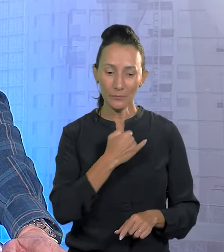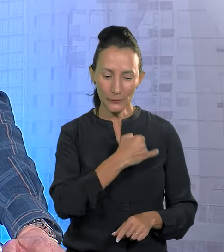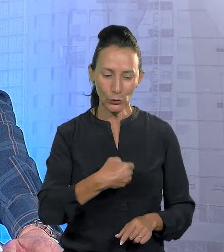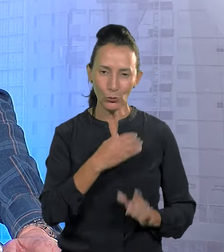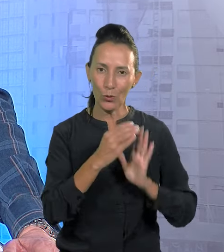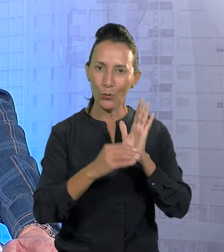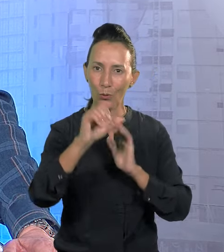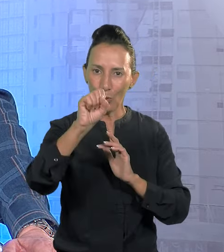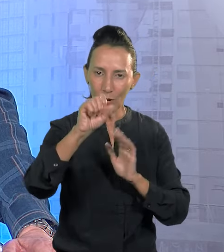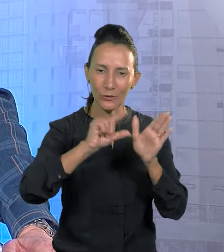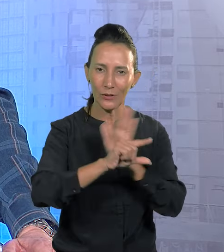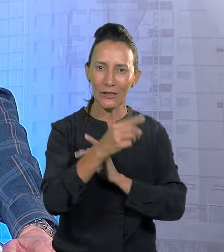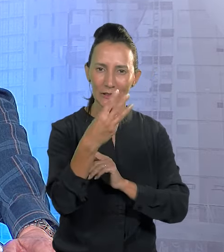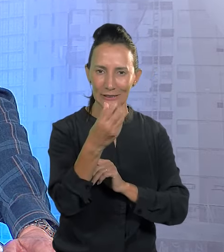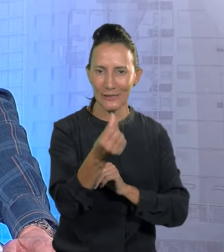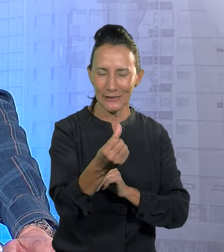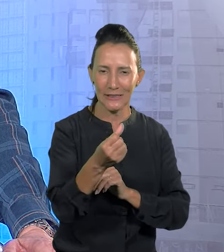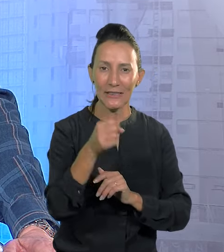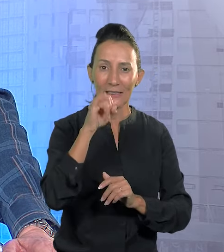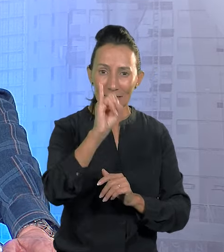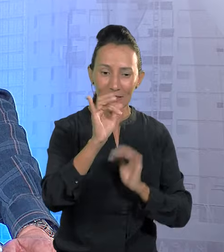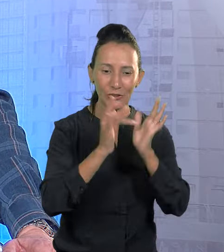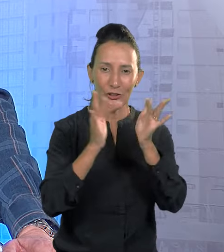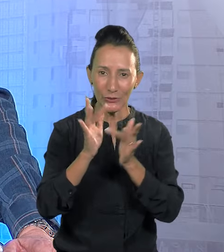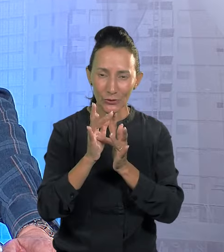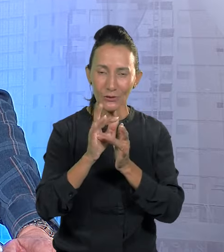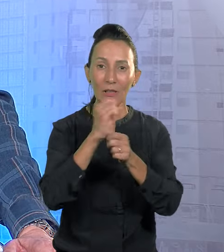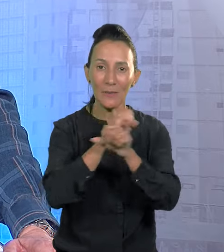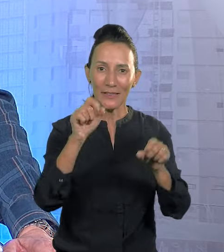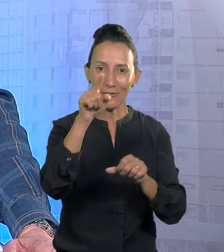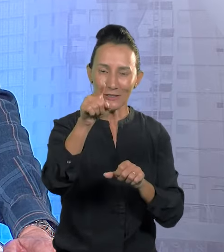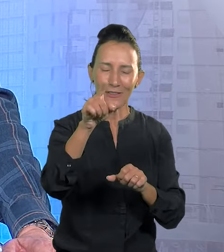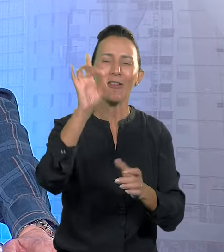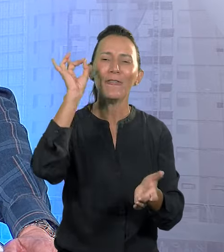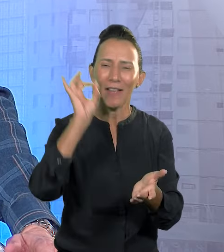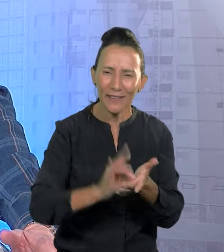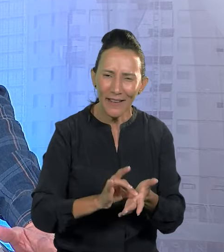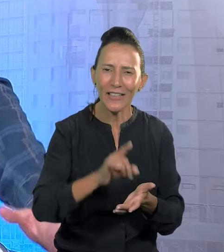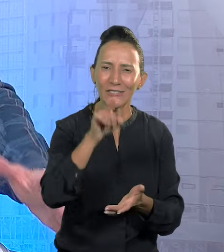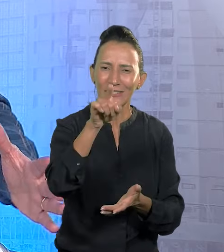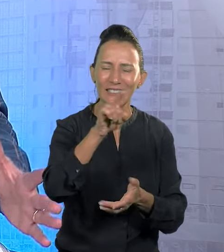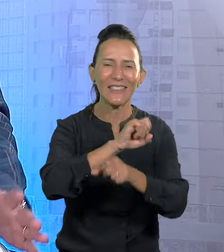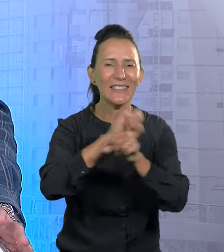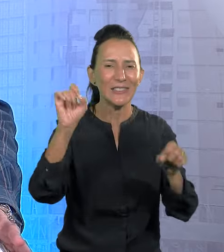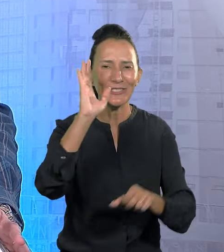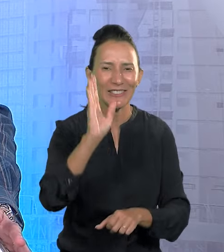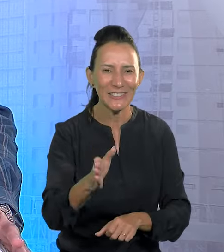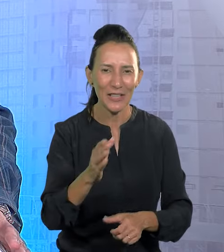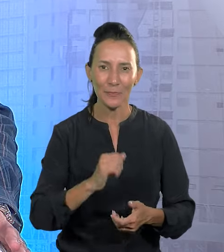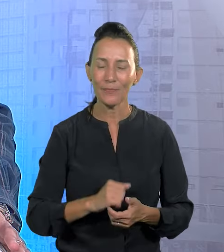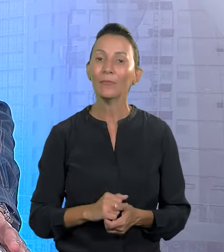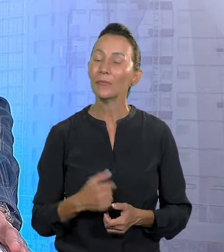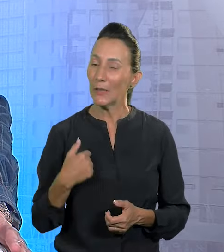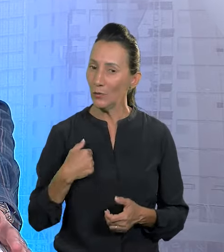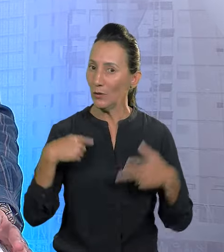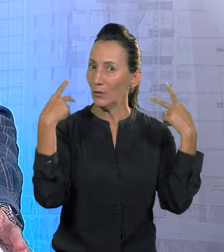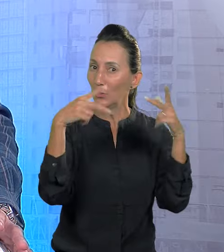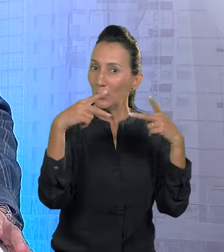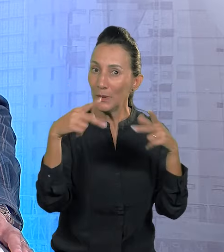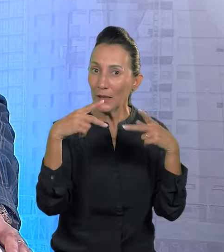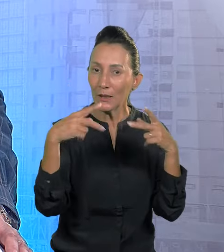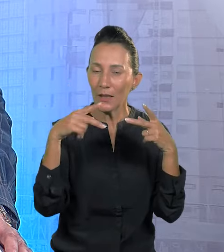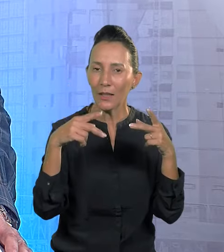verdadeiramente o Filho vos libertar, verdadeiramente sereis livre. Então eu preguei aquela mensagem sobre Jesus. E